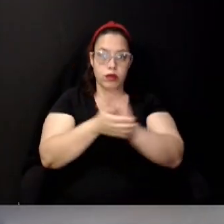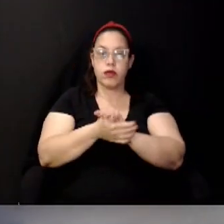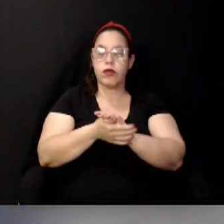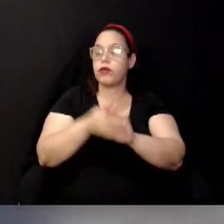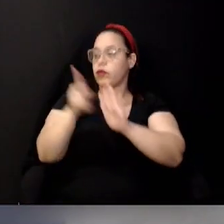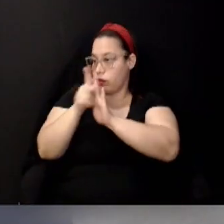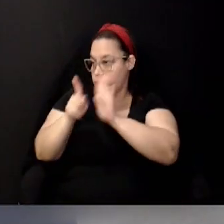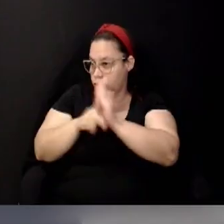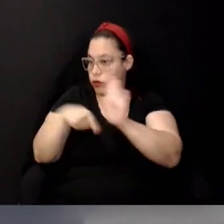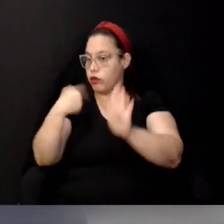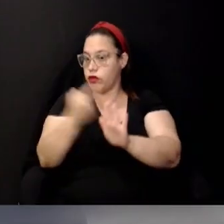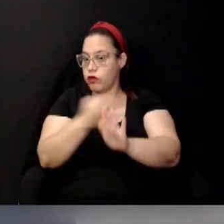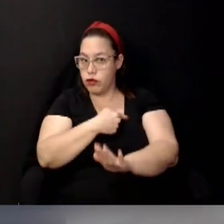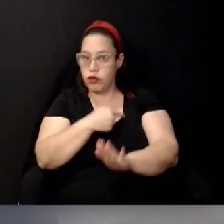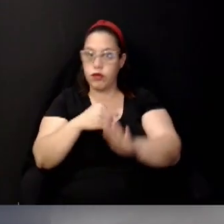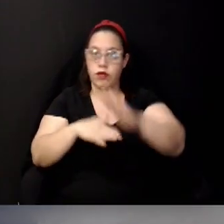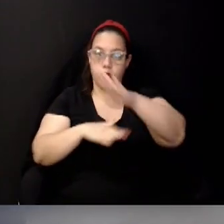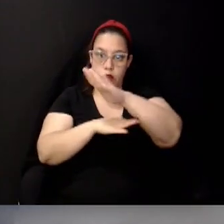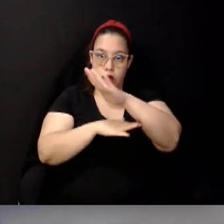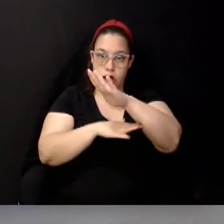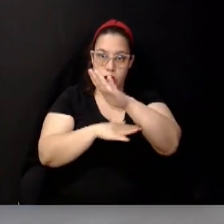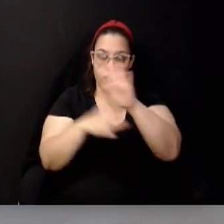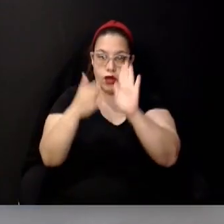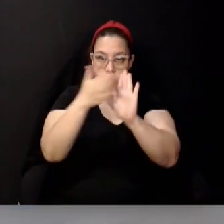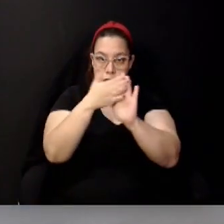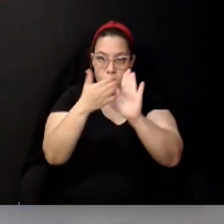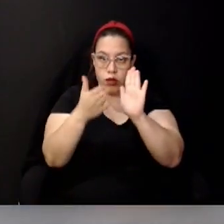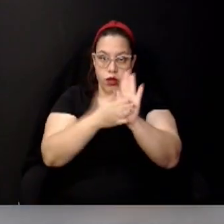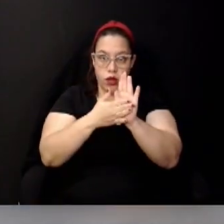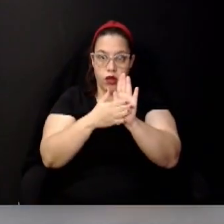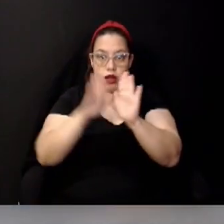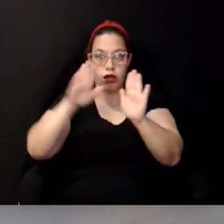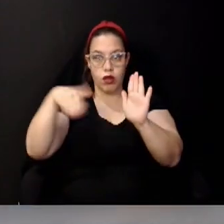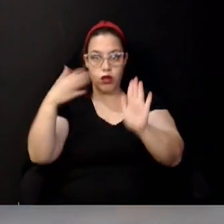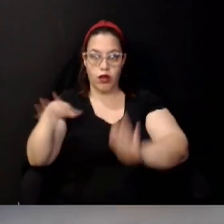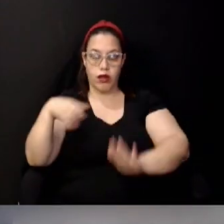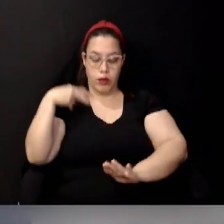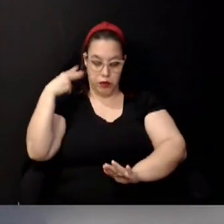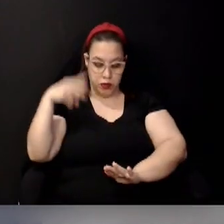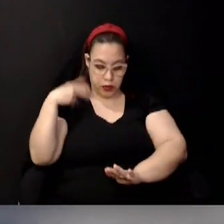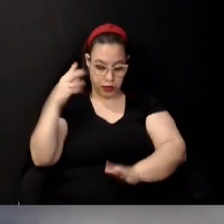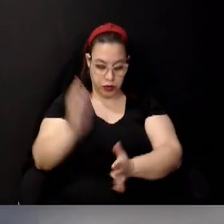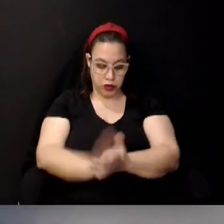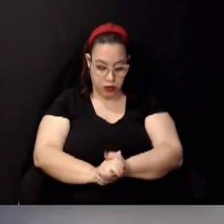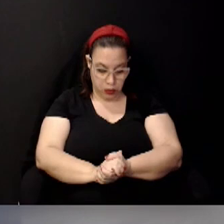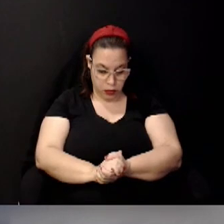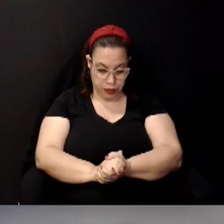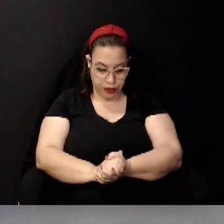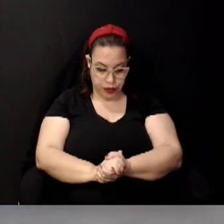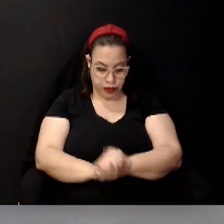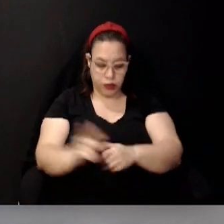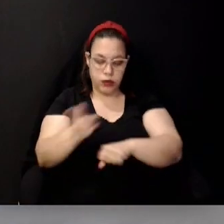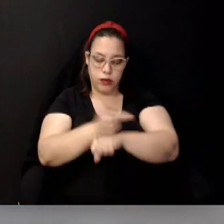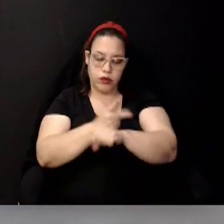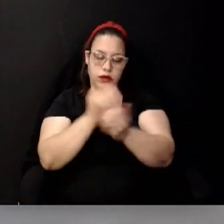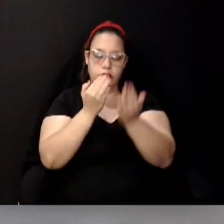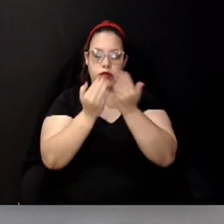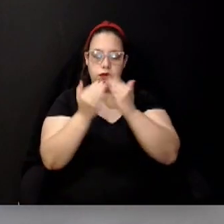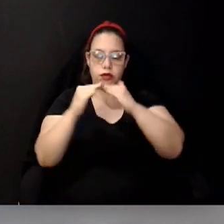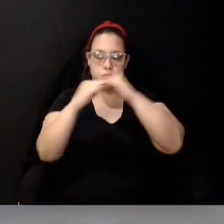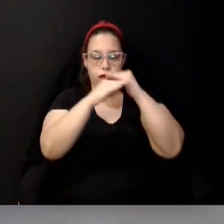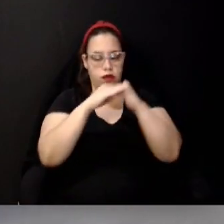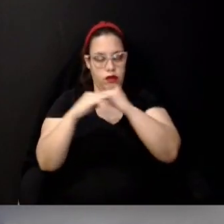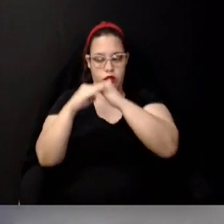colocamos na casa para apreciação dos nobres vereadores, né, que busca equiparar o funcionamento do posto de saúde com as